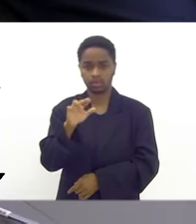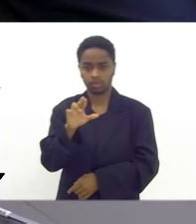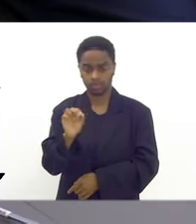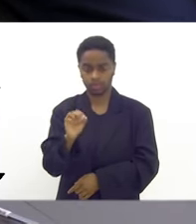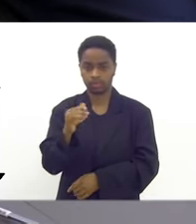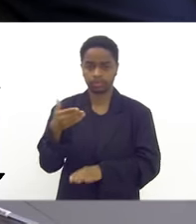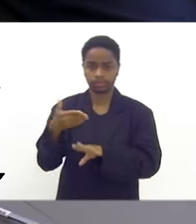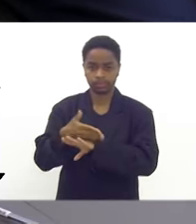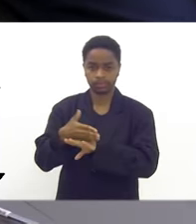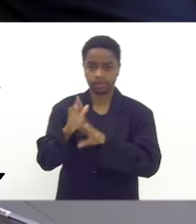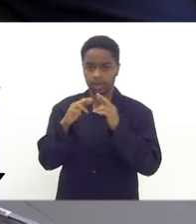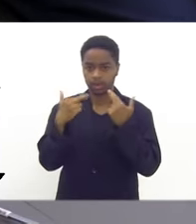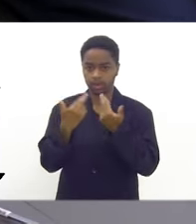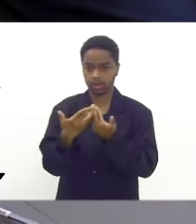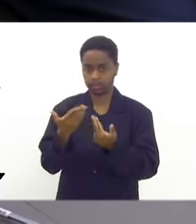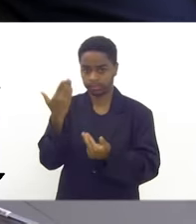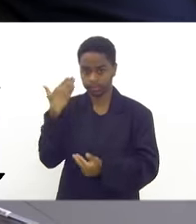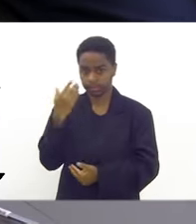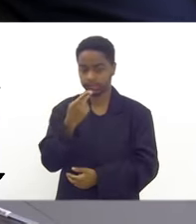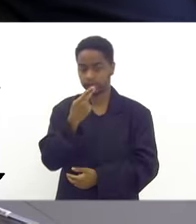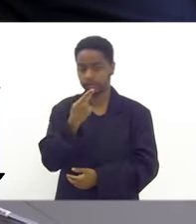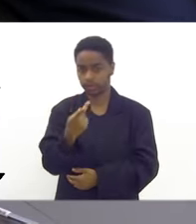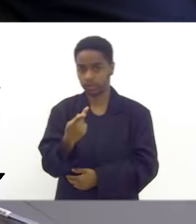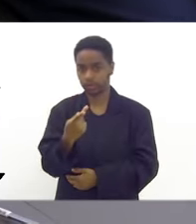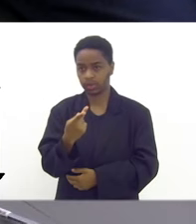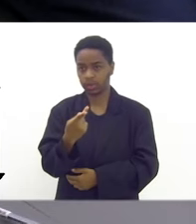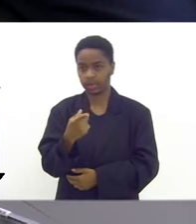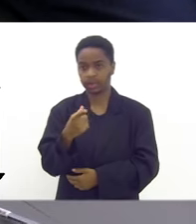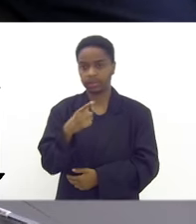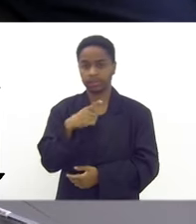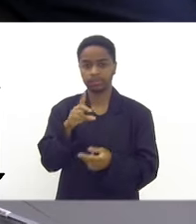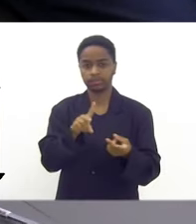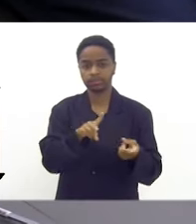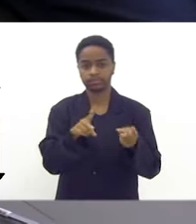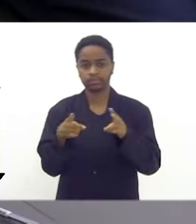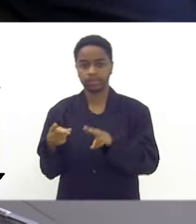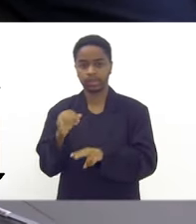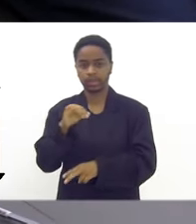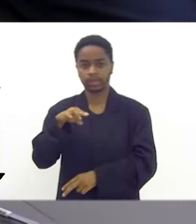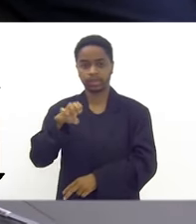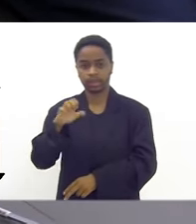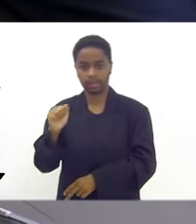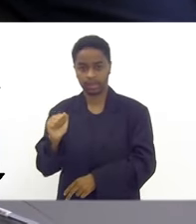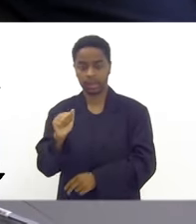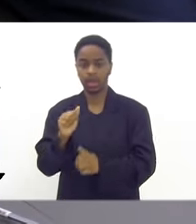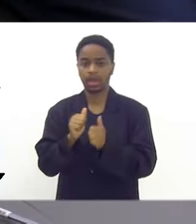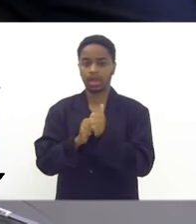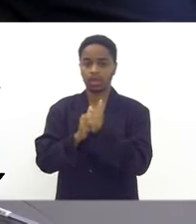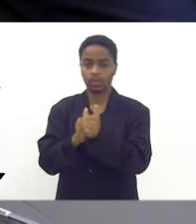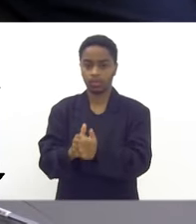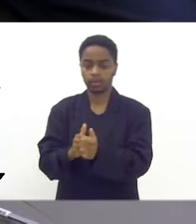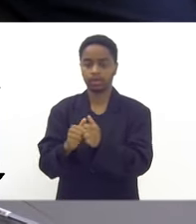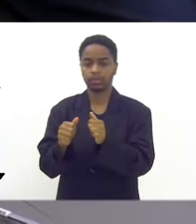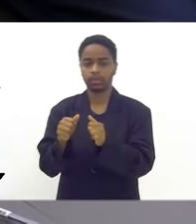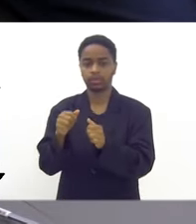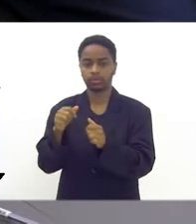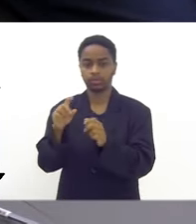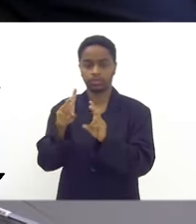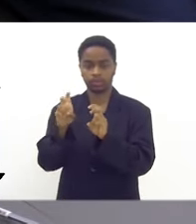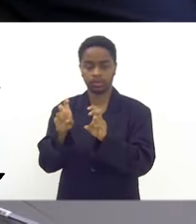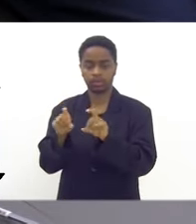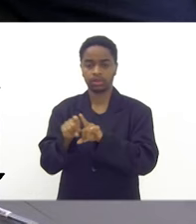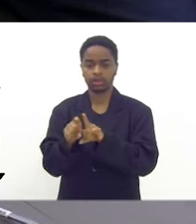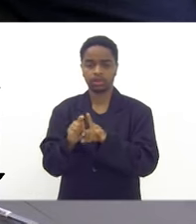passada ele disse que tava em transição pro Inea tanto o acompanhamento das condicionantes quanto a questão do